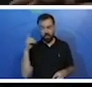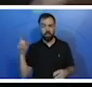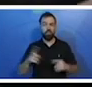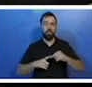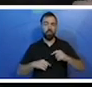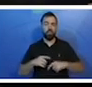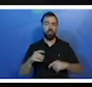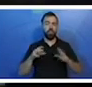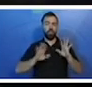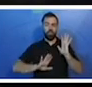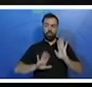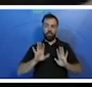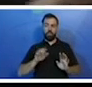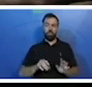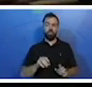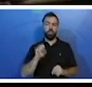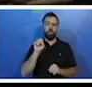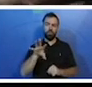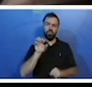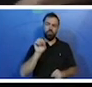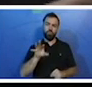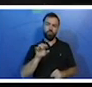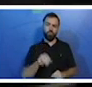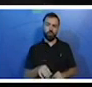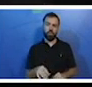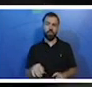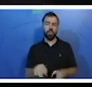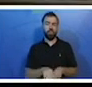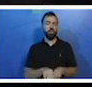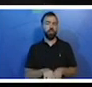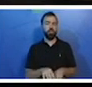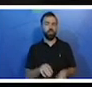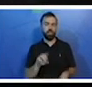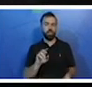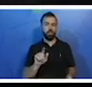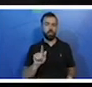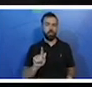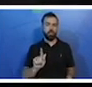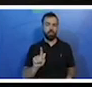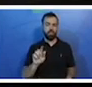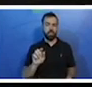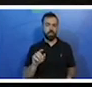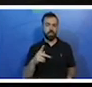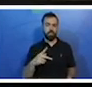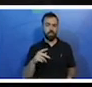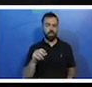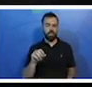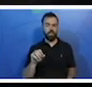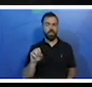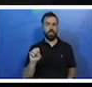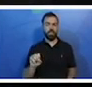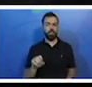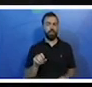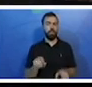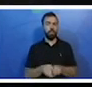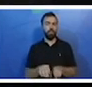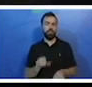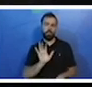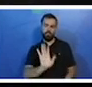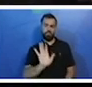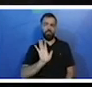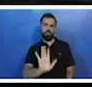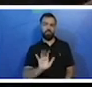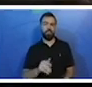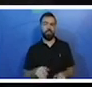né? Luzes refletivas, né? Aqui no caso o GPS medidor de distância, algumas sinetas, né? Que é a buzina da bicicleta, capacetes, né? De